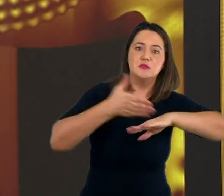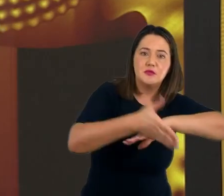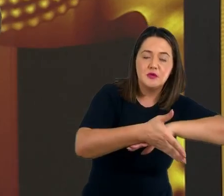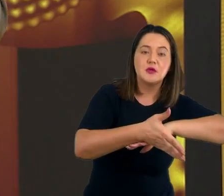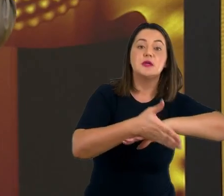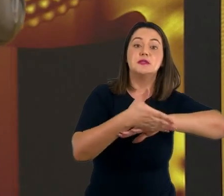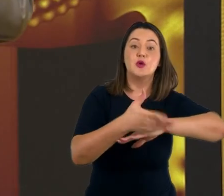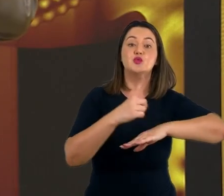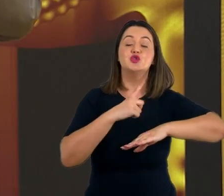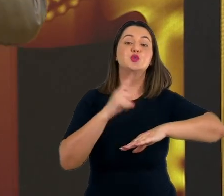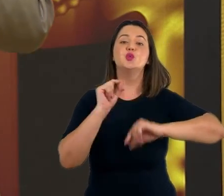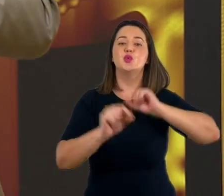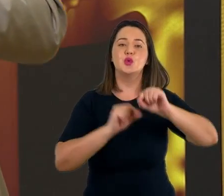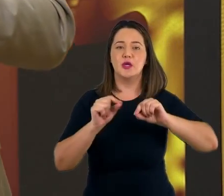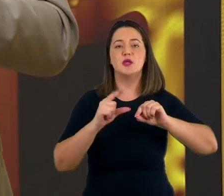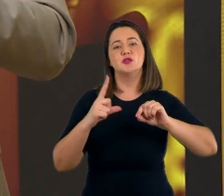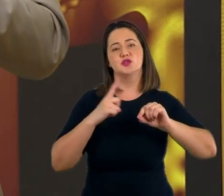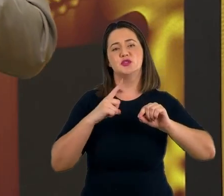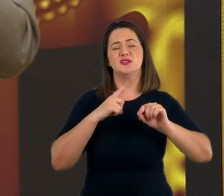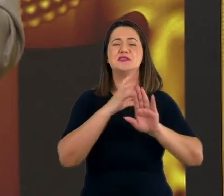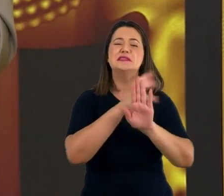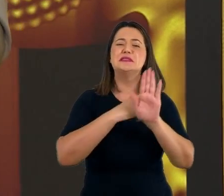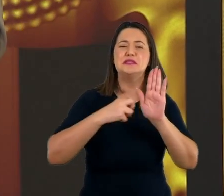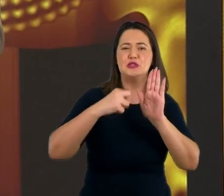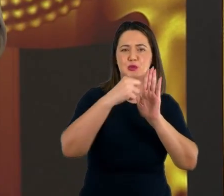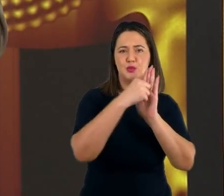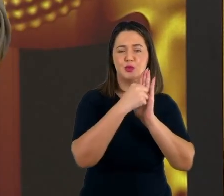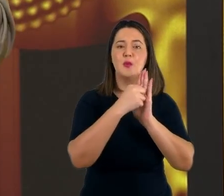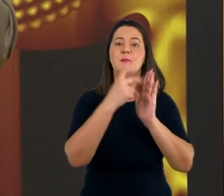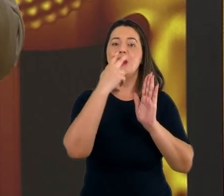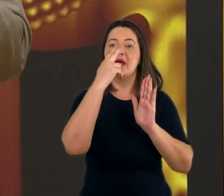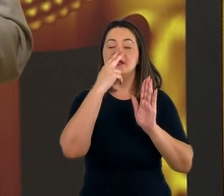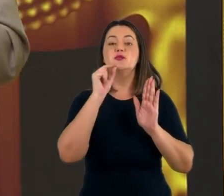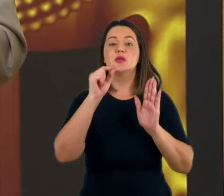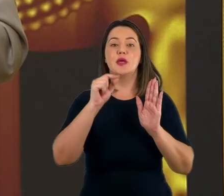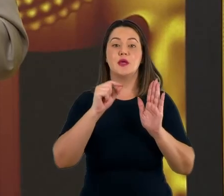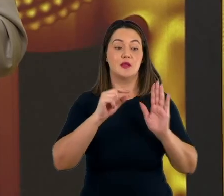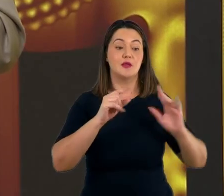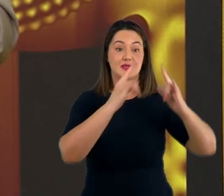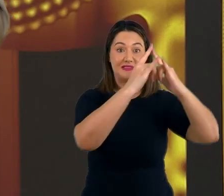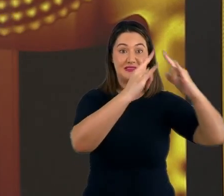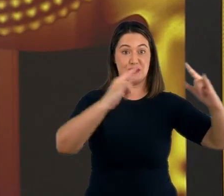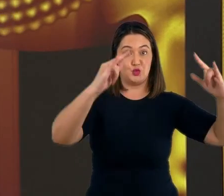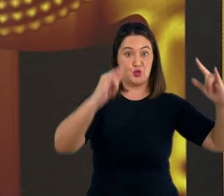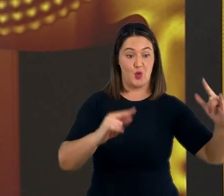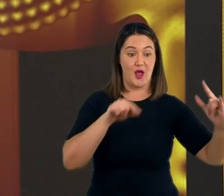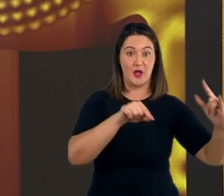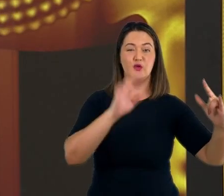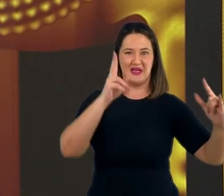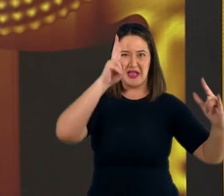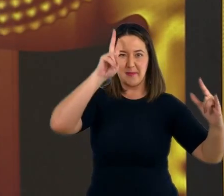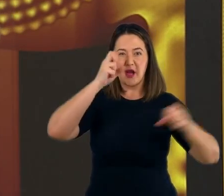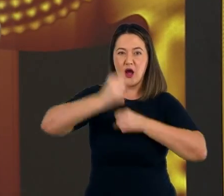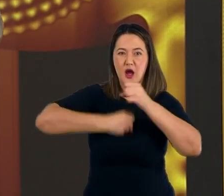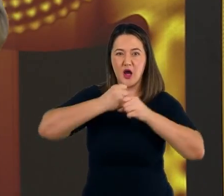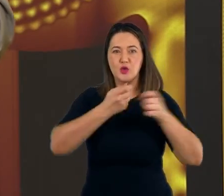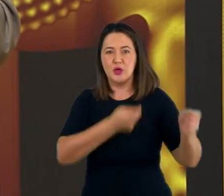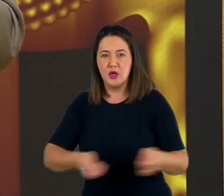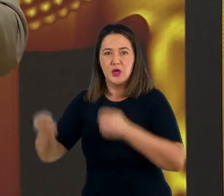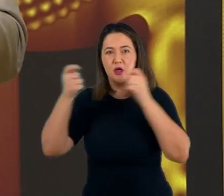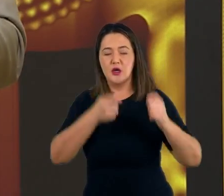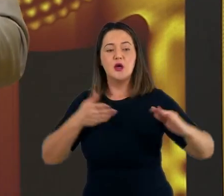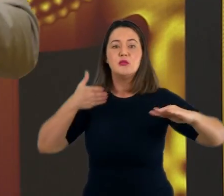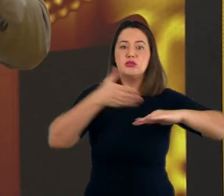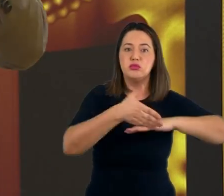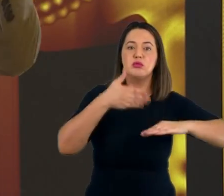Então, nesse feriado especial, acontecia simbolicamente uma remoção dos pecados de